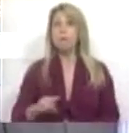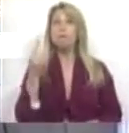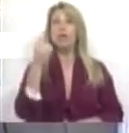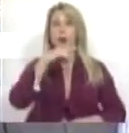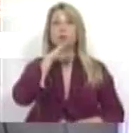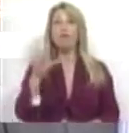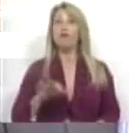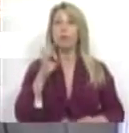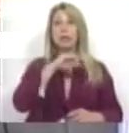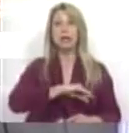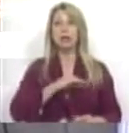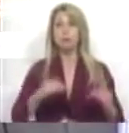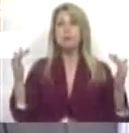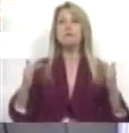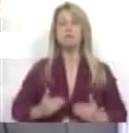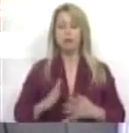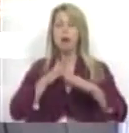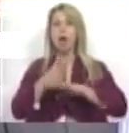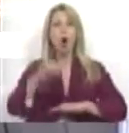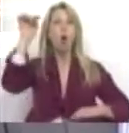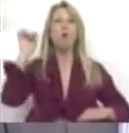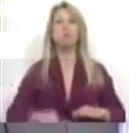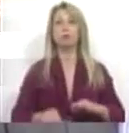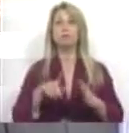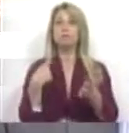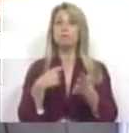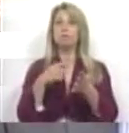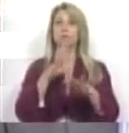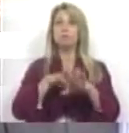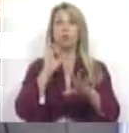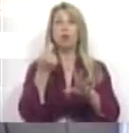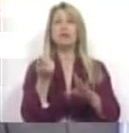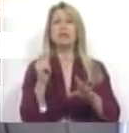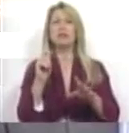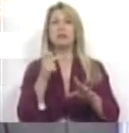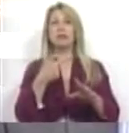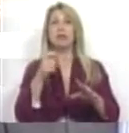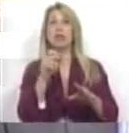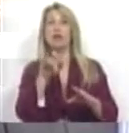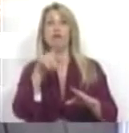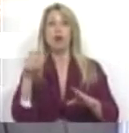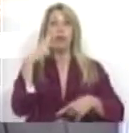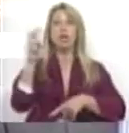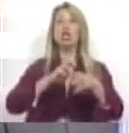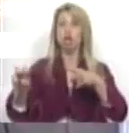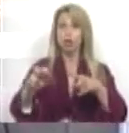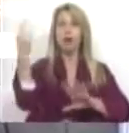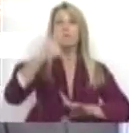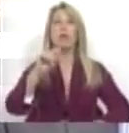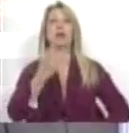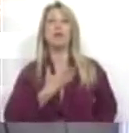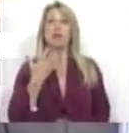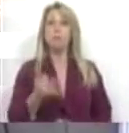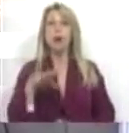menores rendimentos têm acesso automático à tarifa social da energia, obrigando a EDP a pagar o que deve.